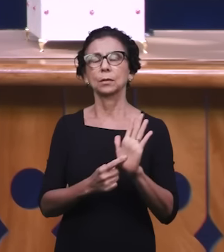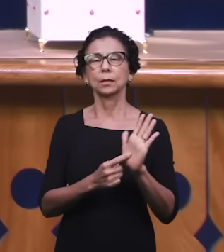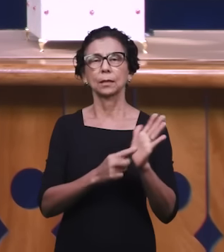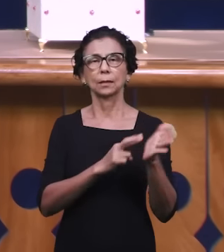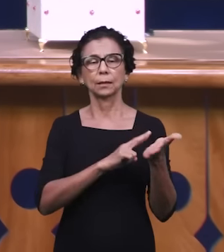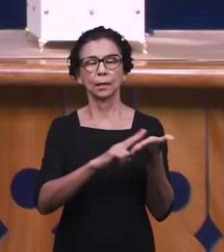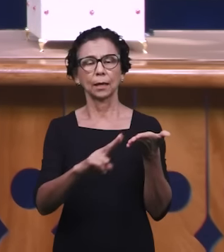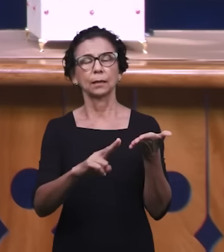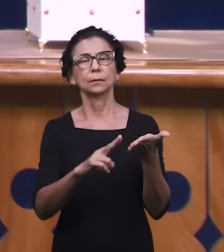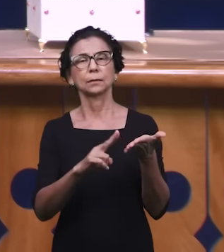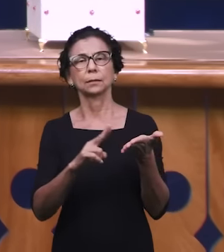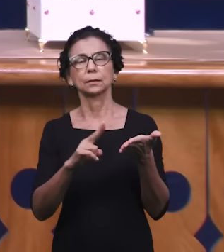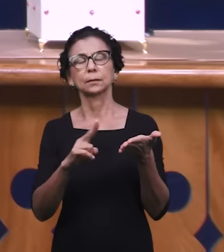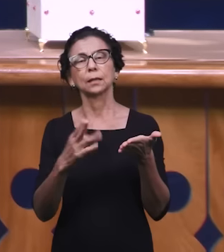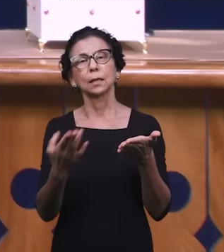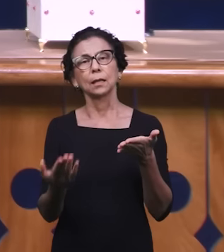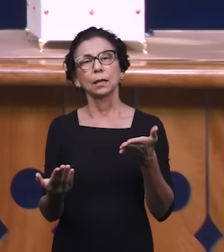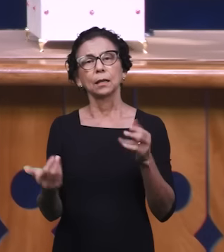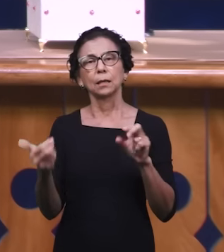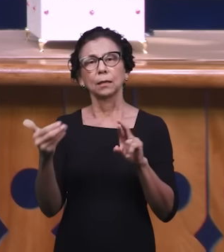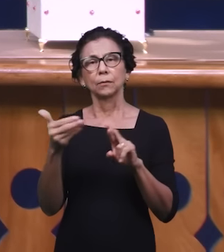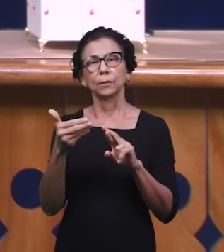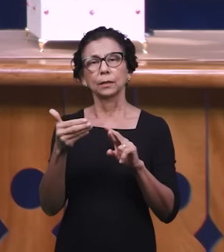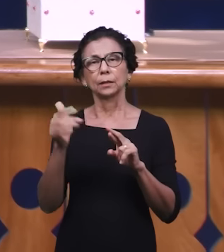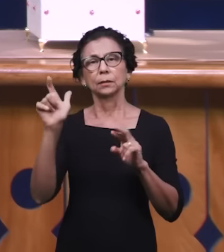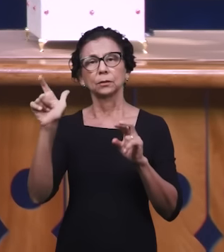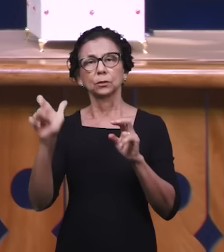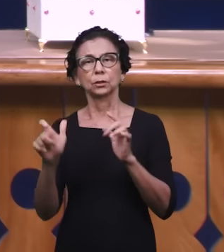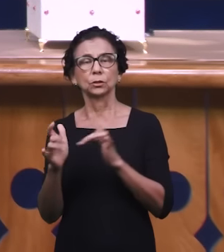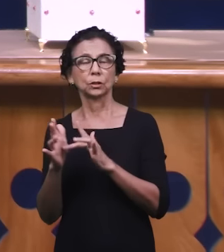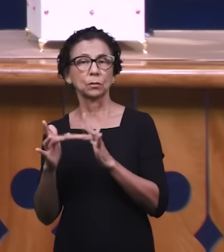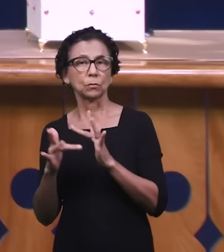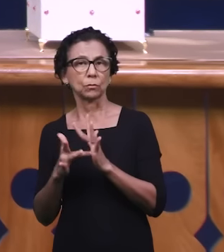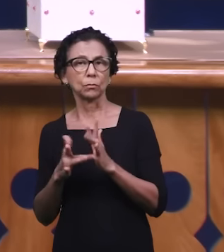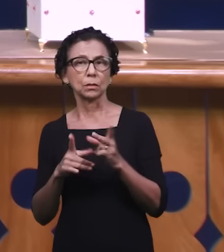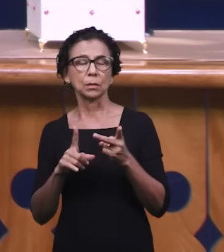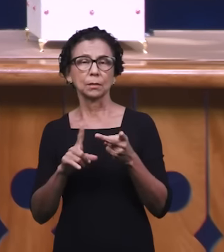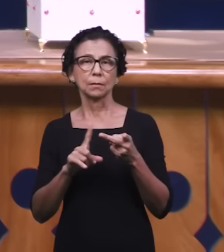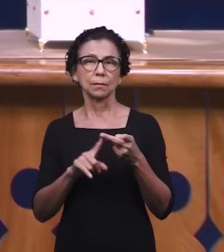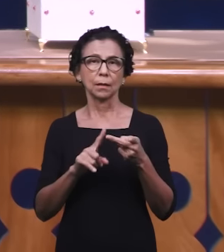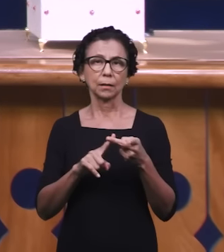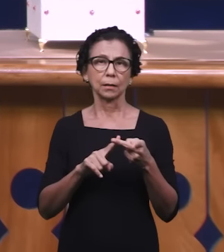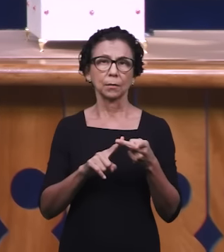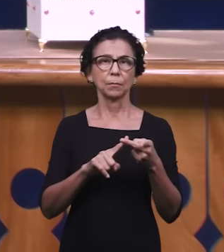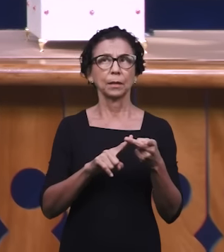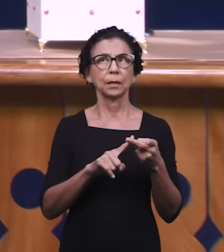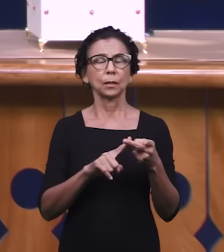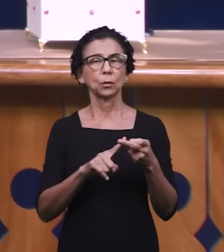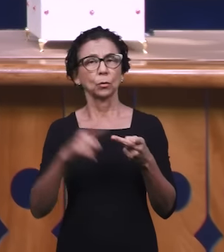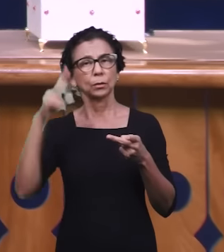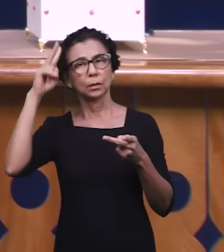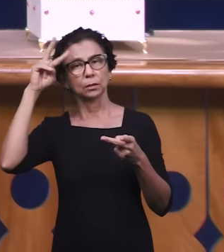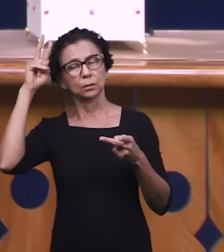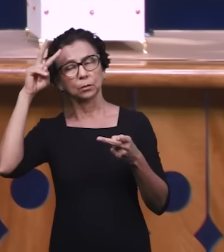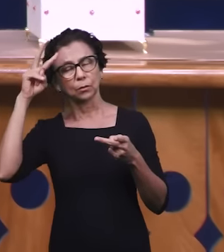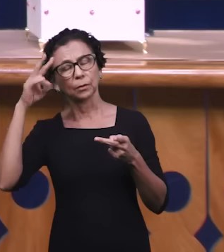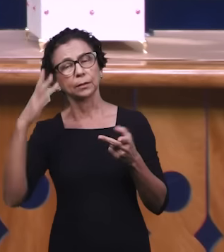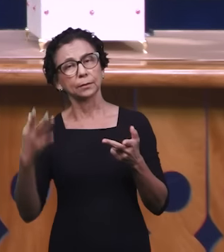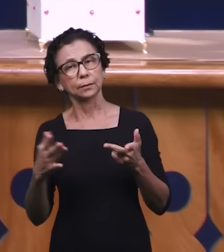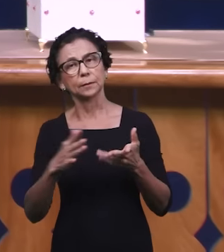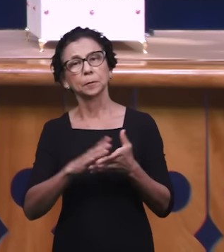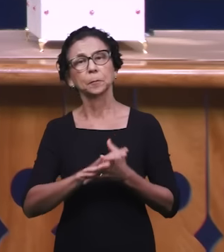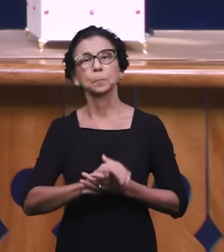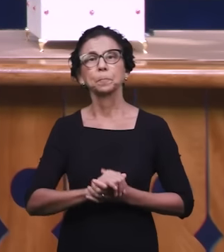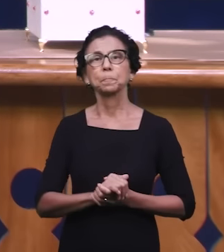não. Então, quando a igreja recebe a bênção do Espírito Santo, ela começa a ver as Escrituras, que era a